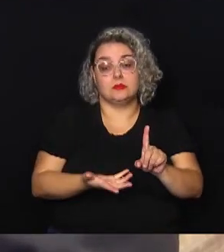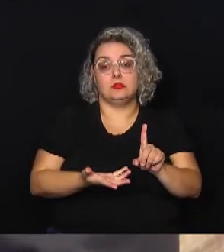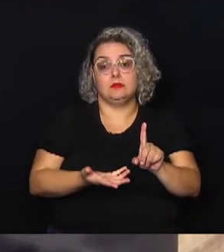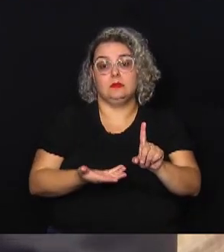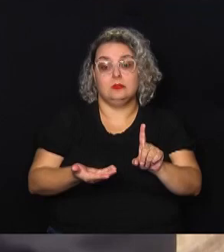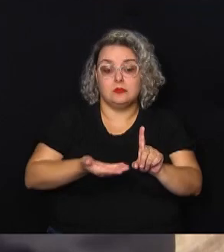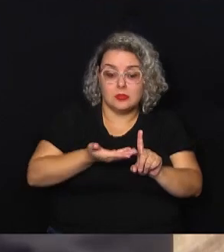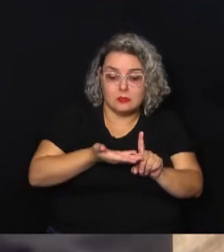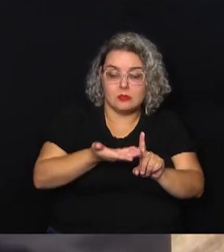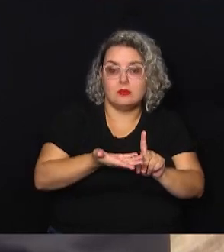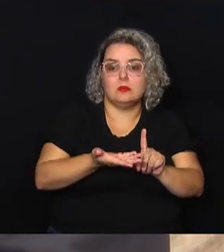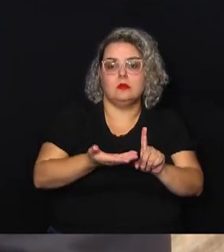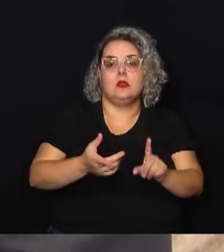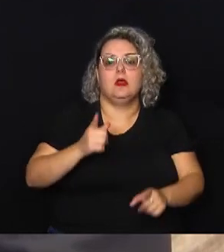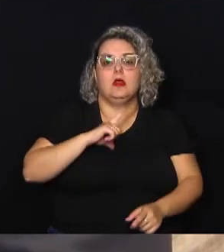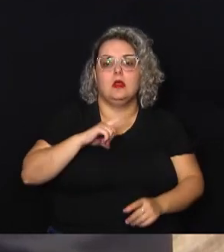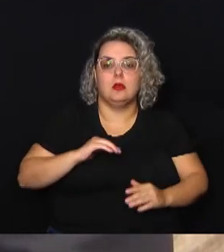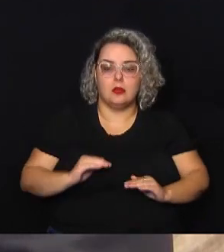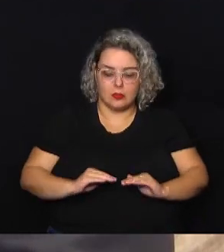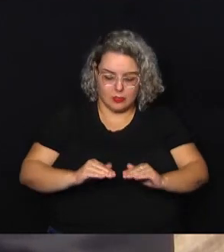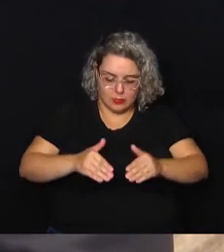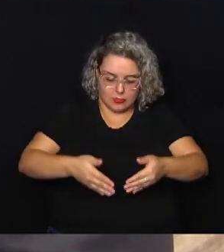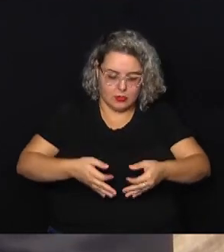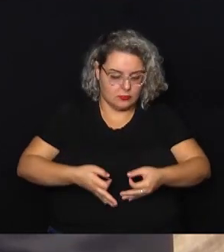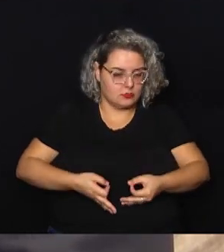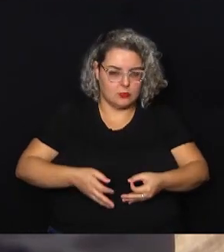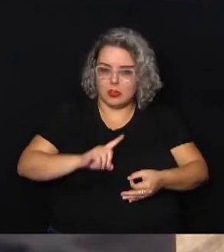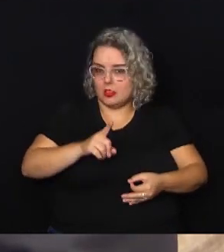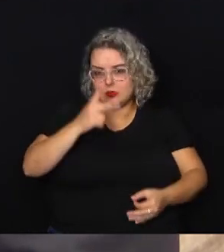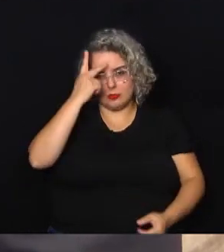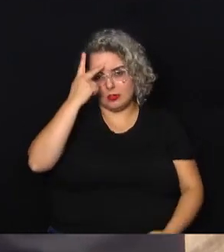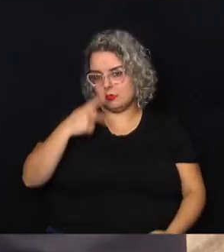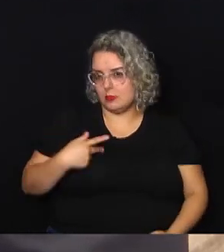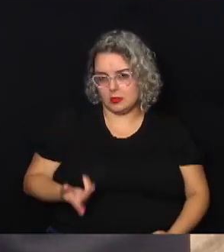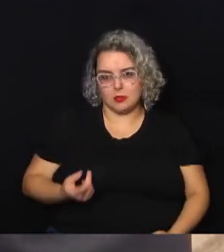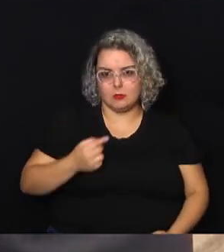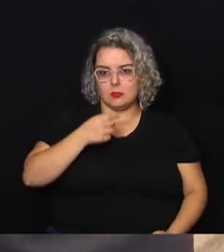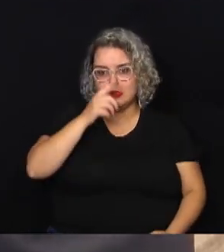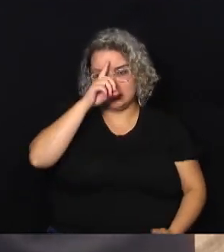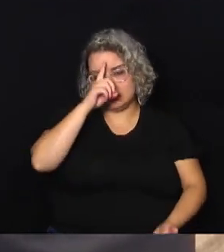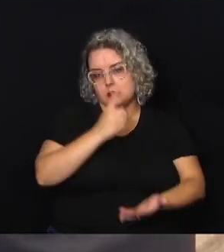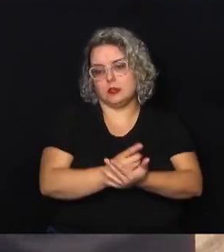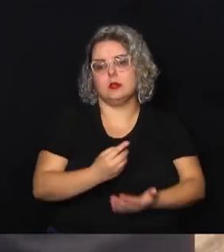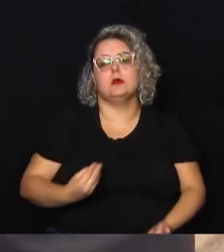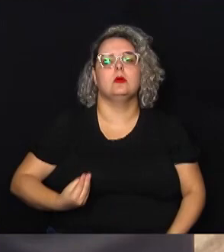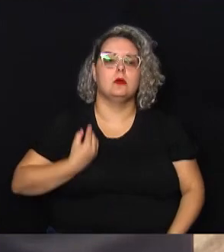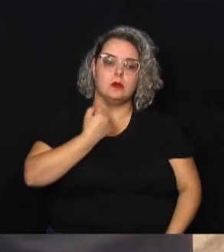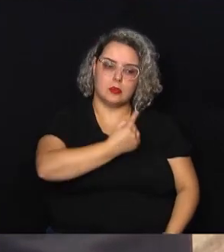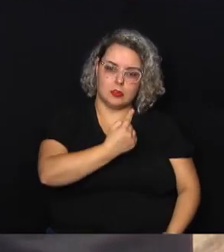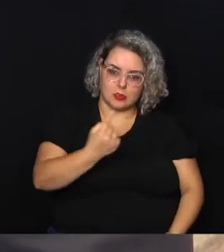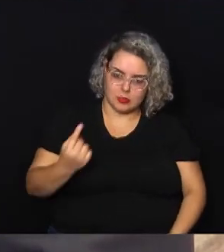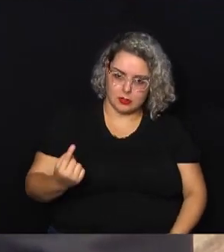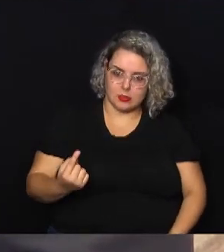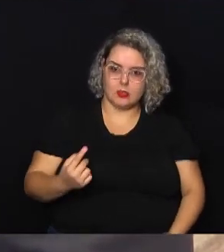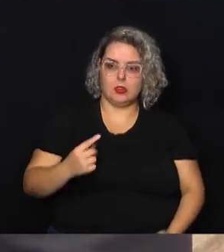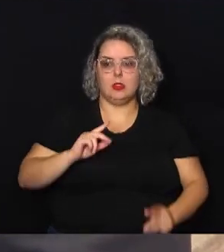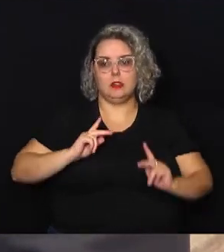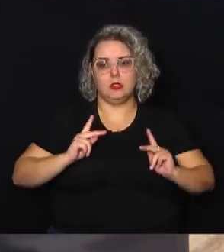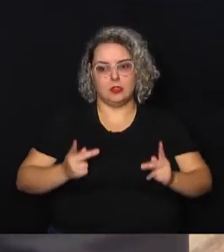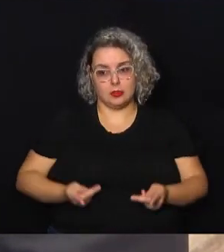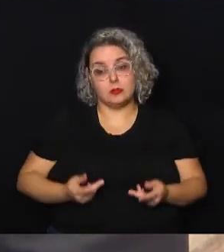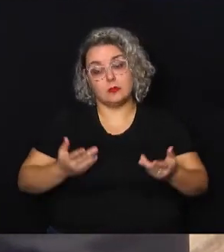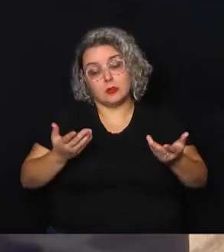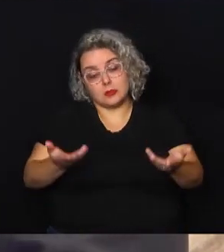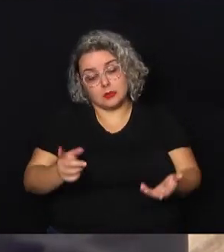está hospedando uma vida no seu ventre já não pertence mais a você a vida pertence a cada um a cada ser humano Então